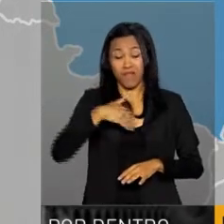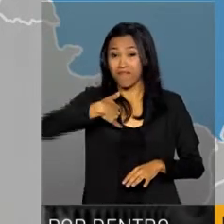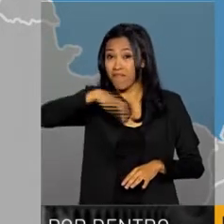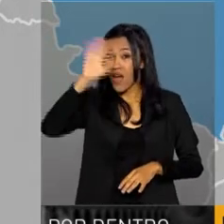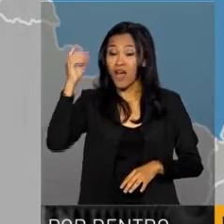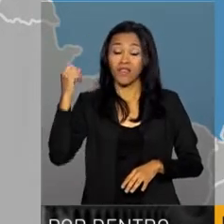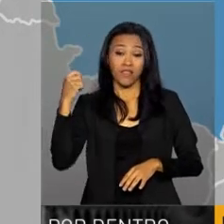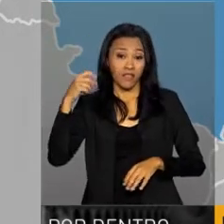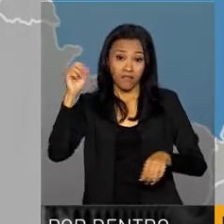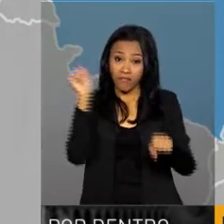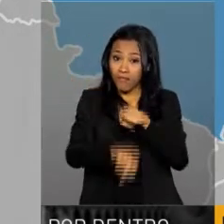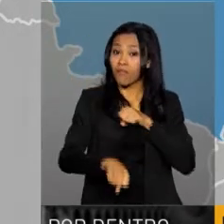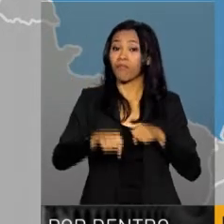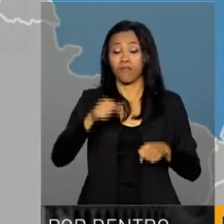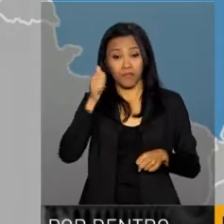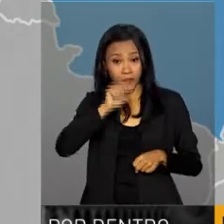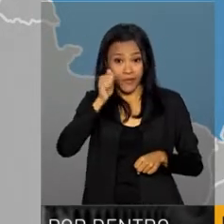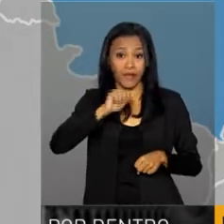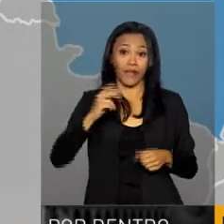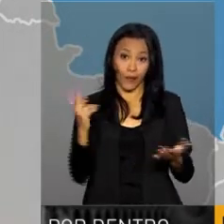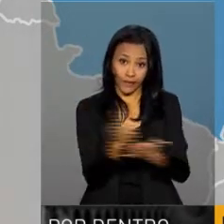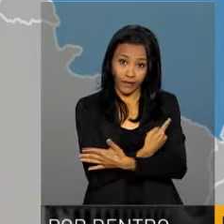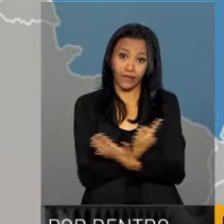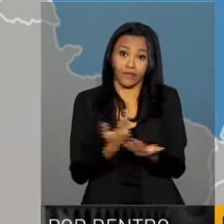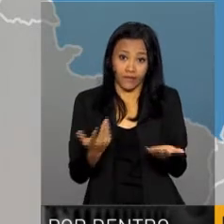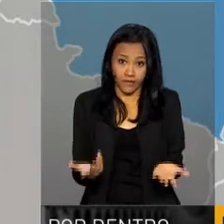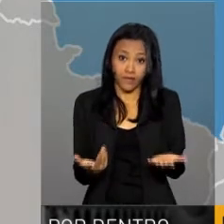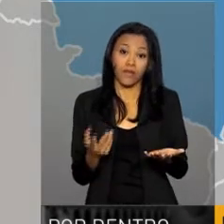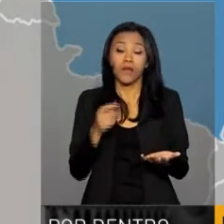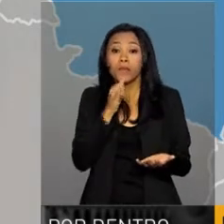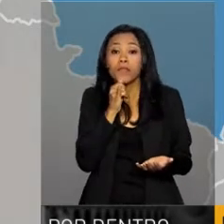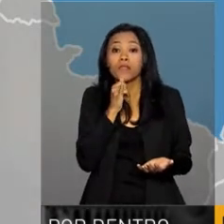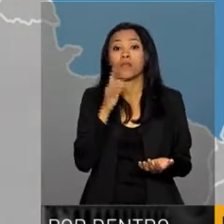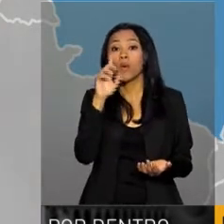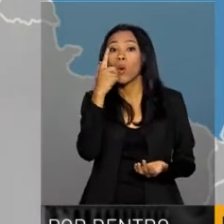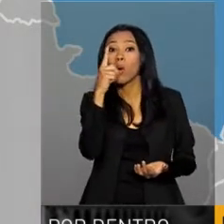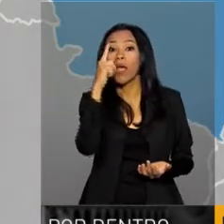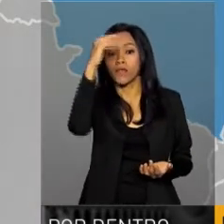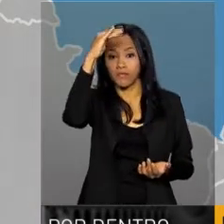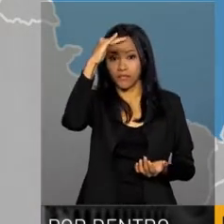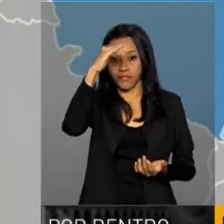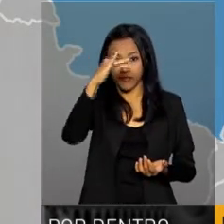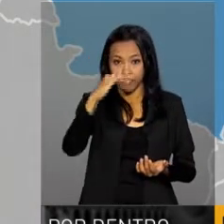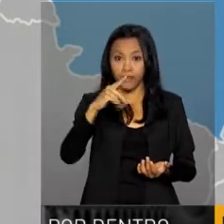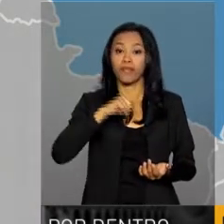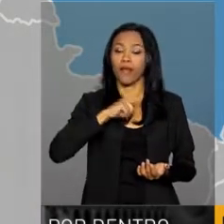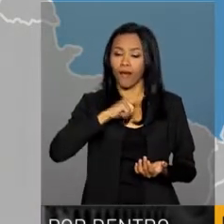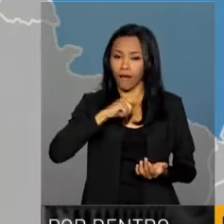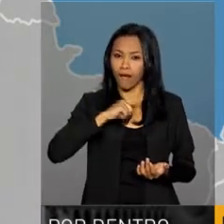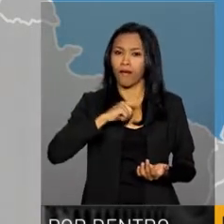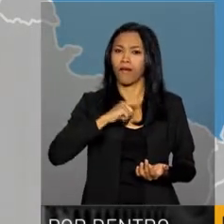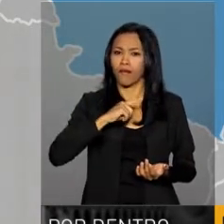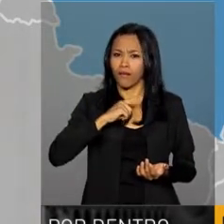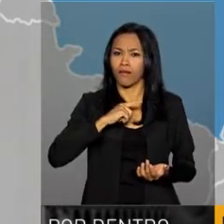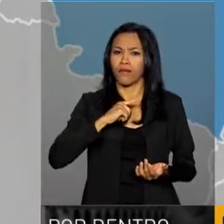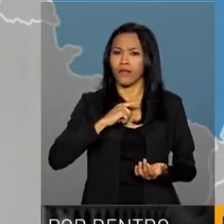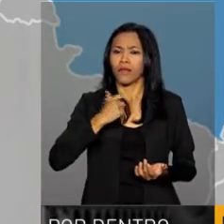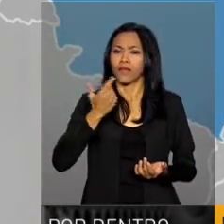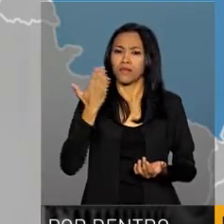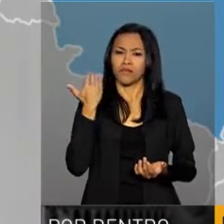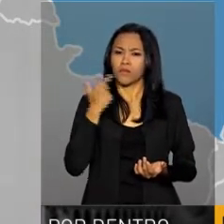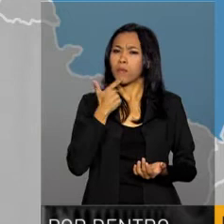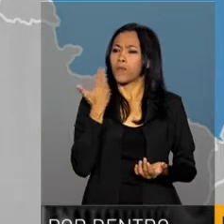feminicídio proporcionalmente à população e goiaba para aparece pelo menos nesse dado me parece o mais recente ipad